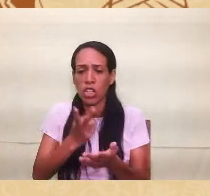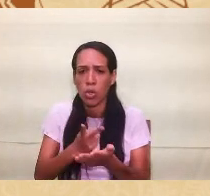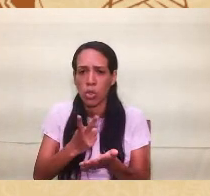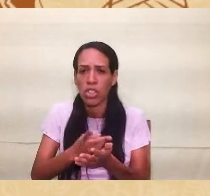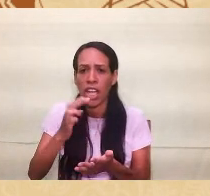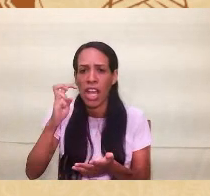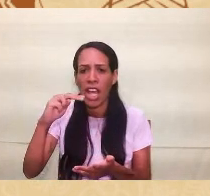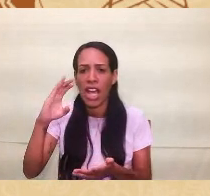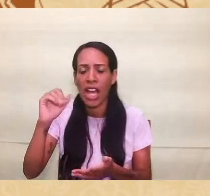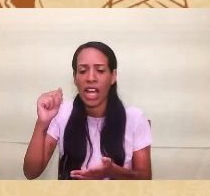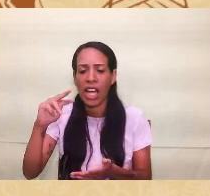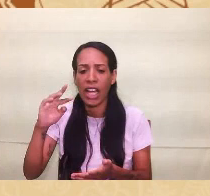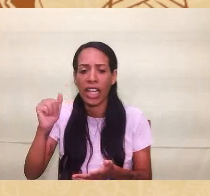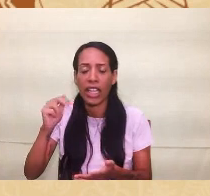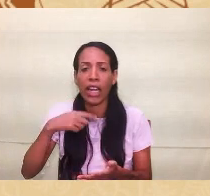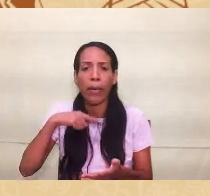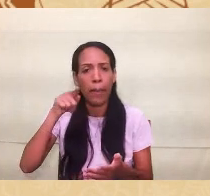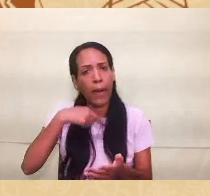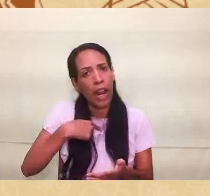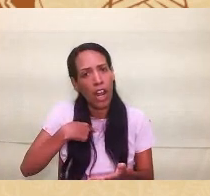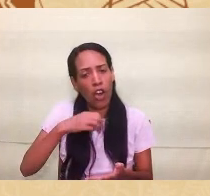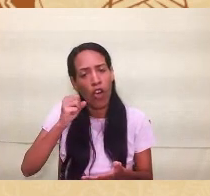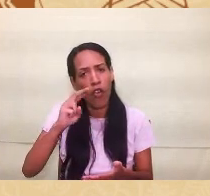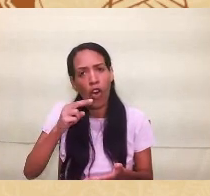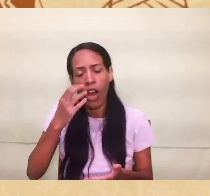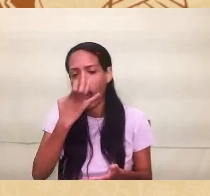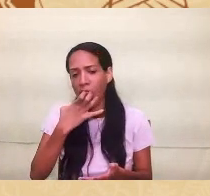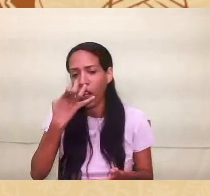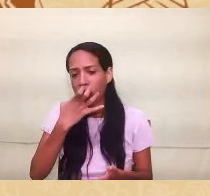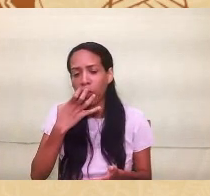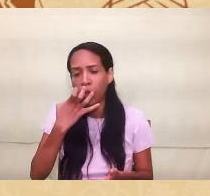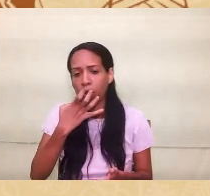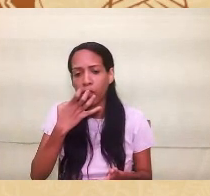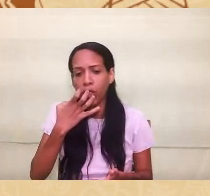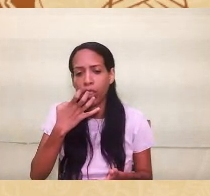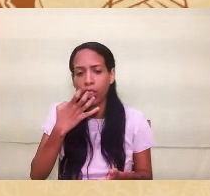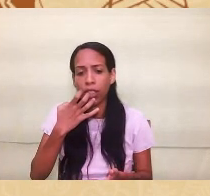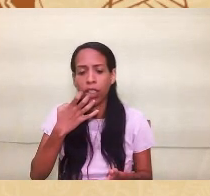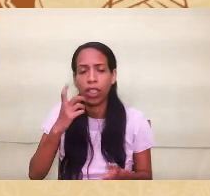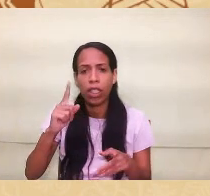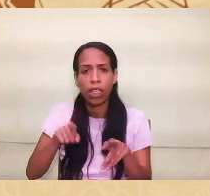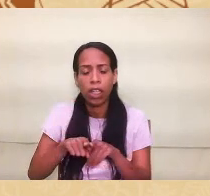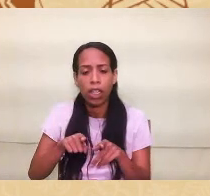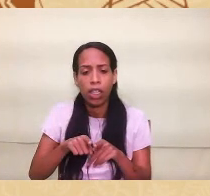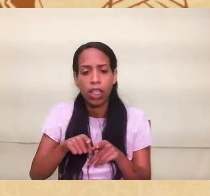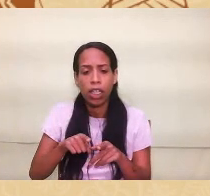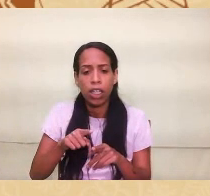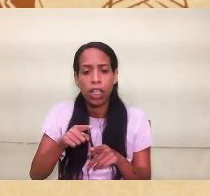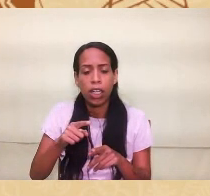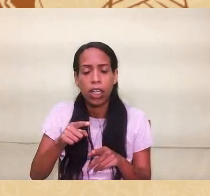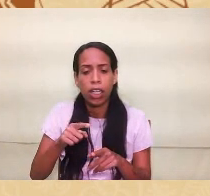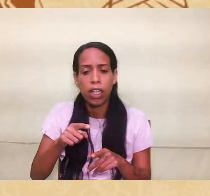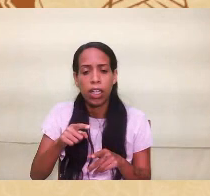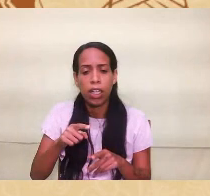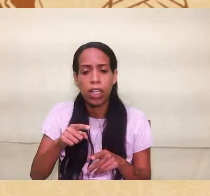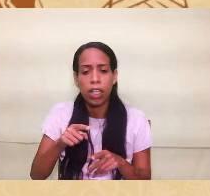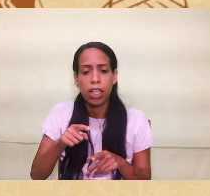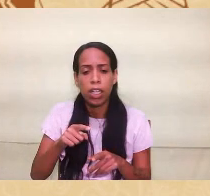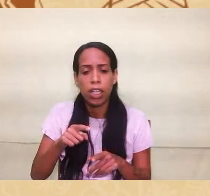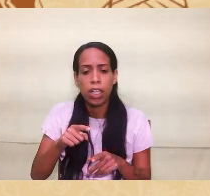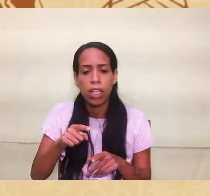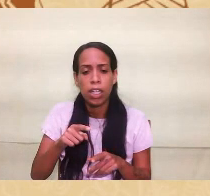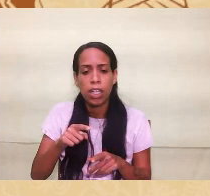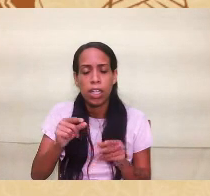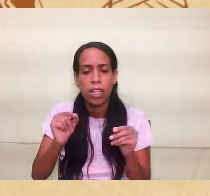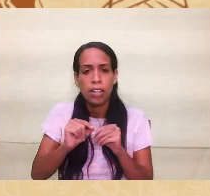encantar. E para ele eu vou cantar uma música, eu não vou fazer a tradução ou a interpretação em português,